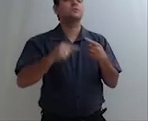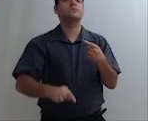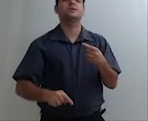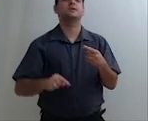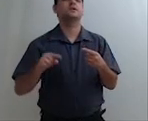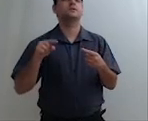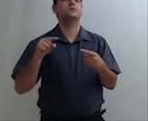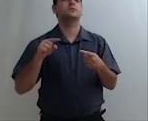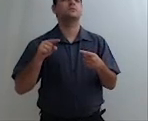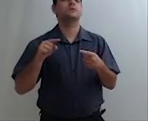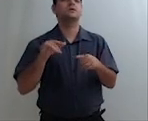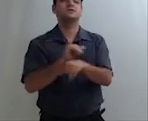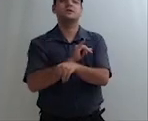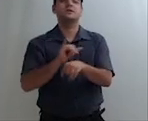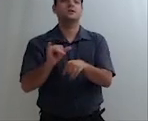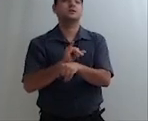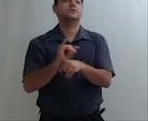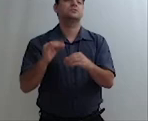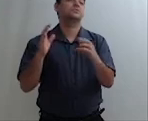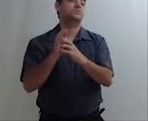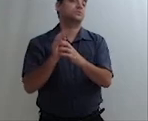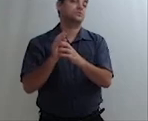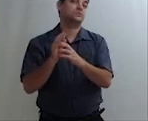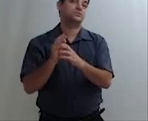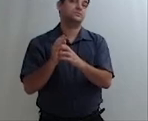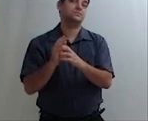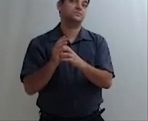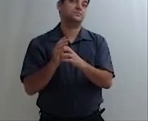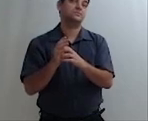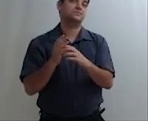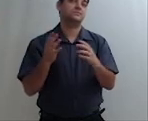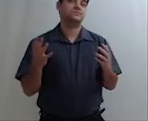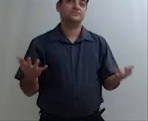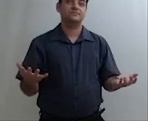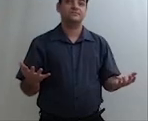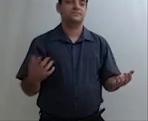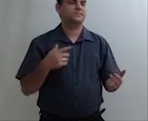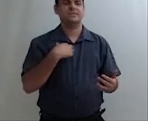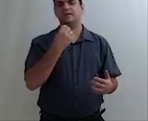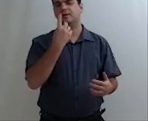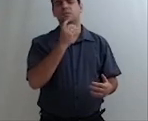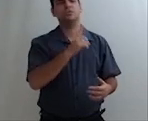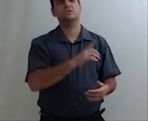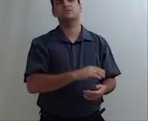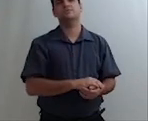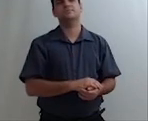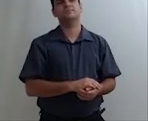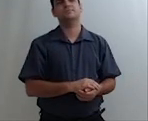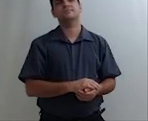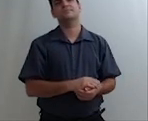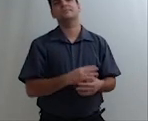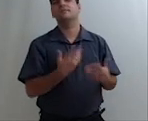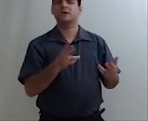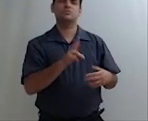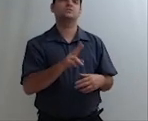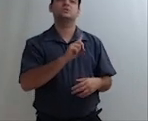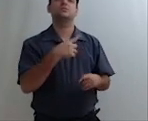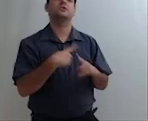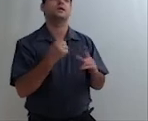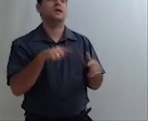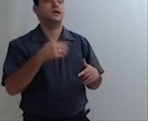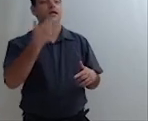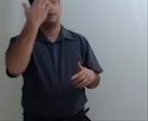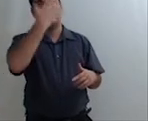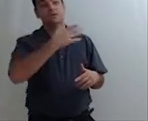procedimento do Código de Processo tem que ser considerados ilegítimos a prova eh obtida por essa